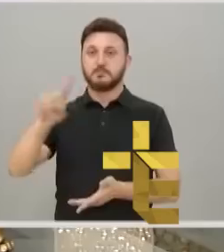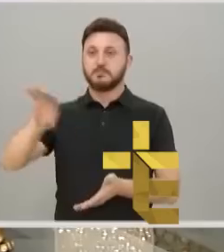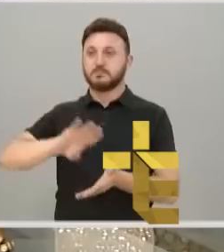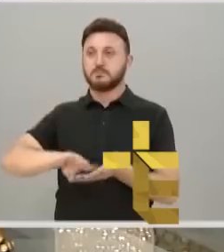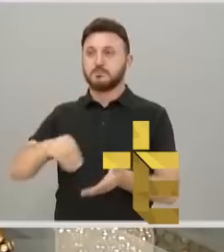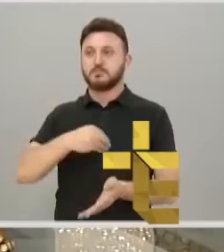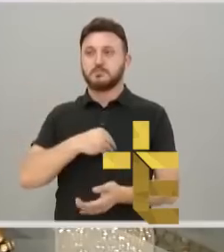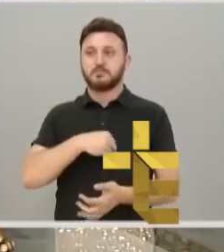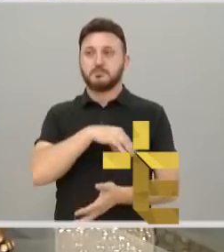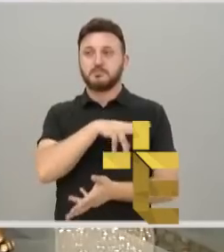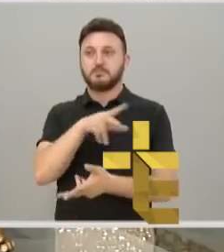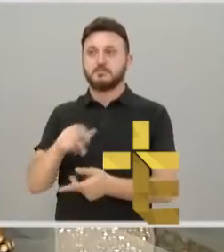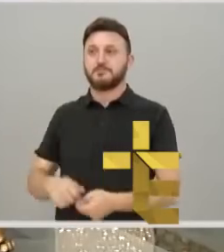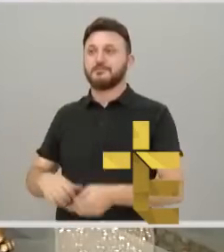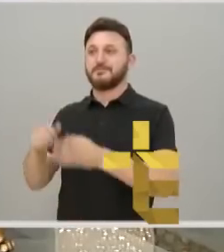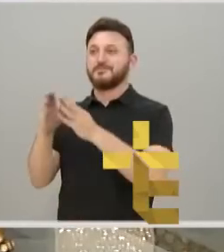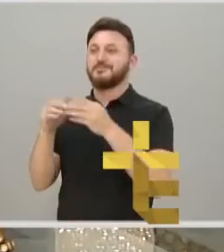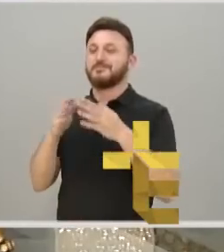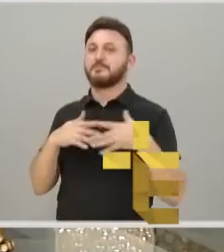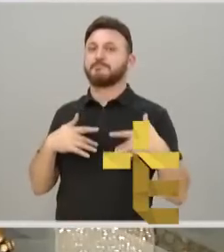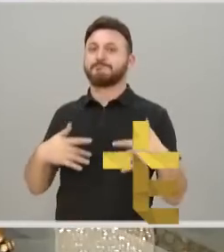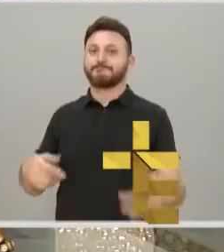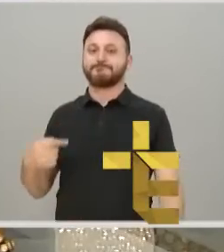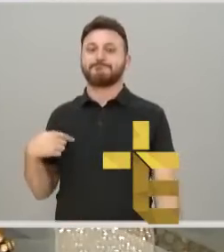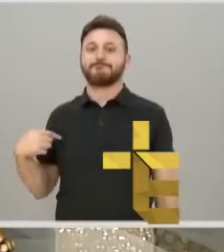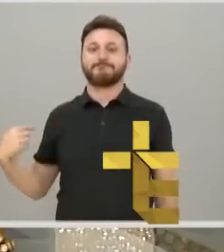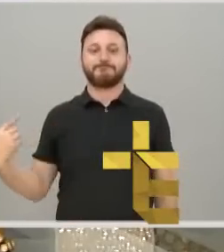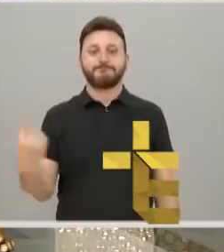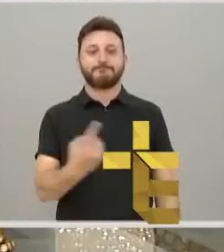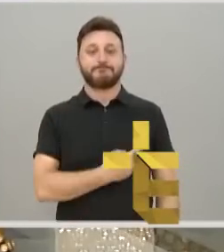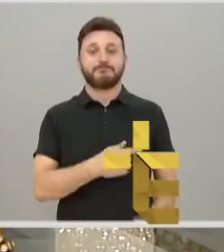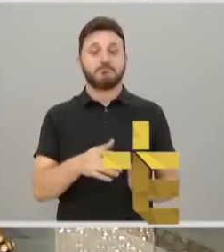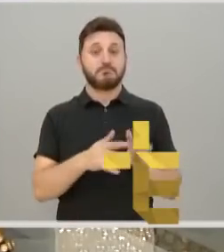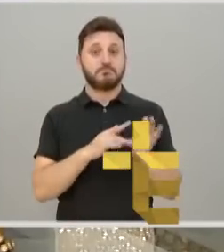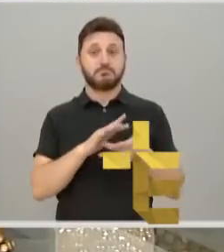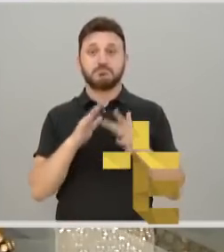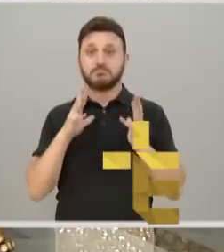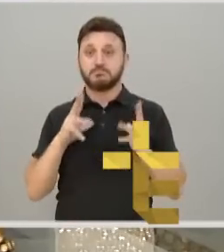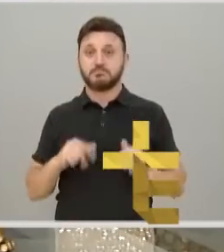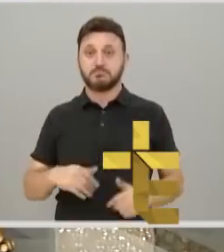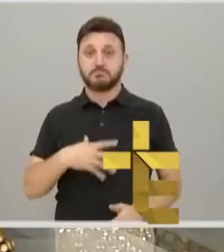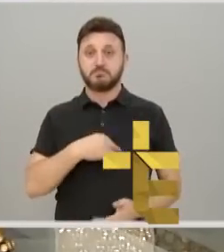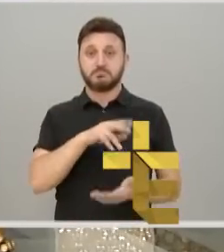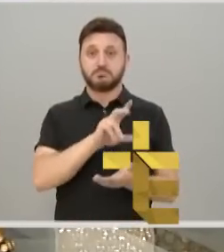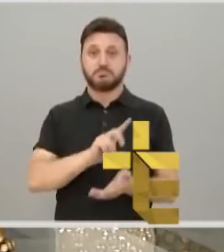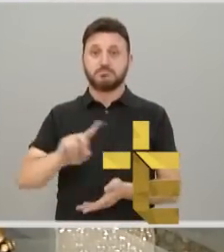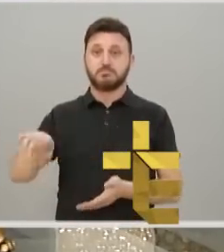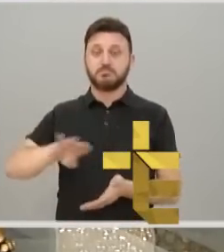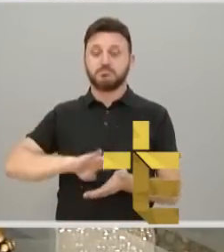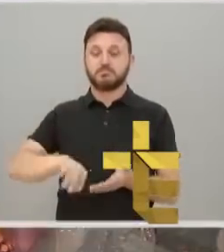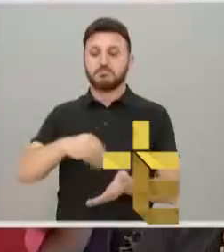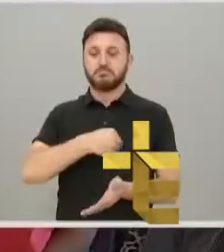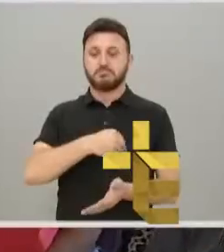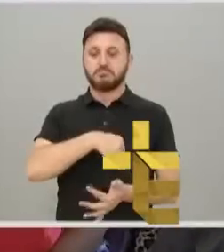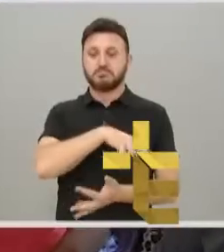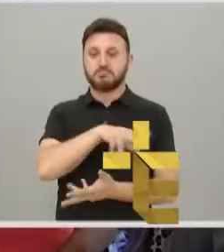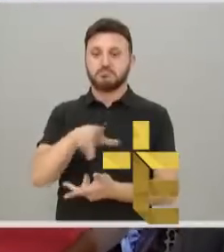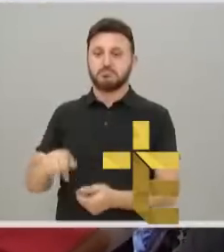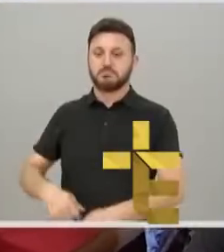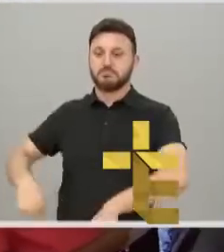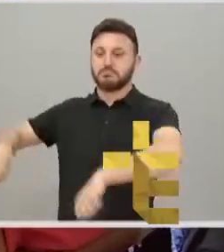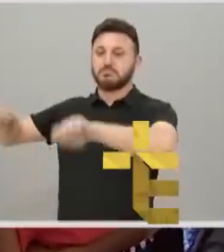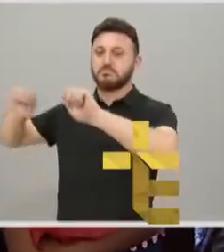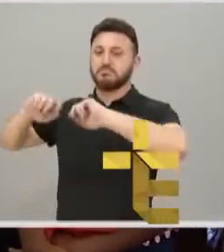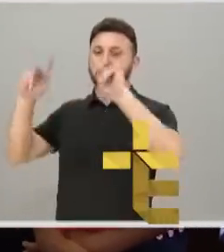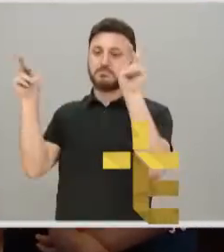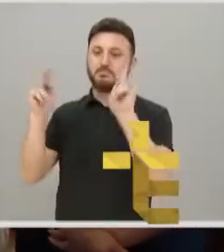que tirais o pecado do mundo, tende piedade de nós. Cordeiro de Deus, que tirais o pecado do